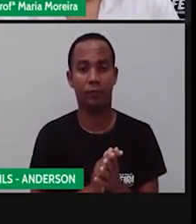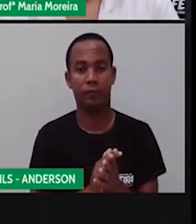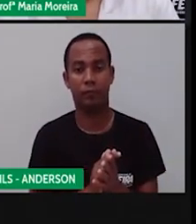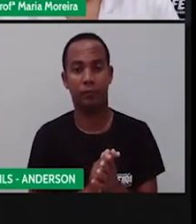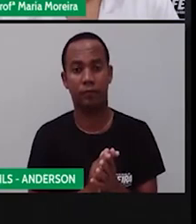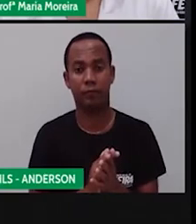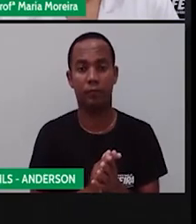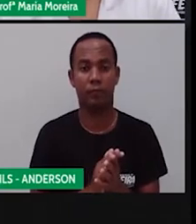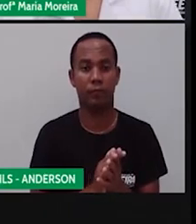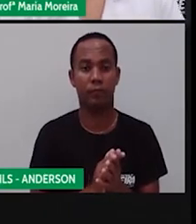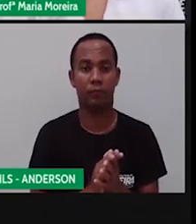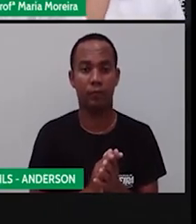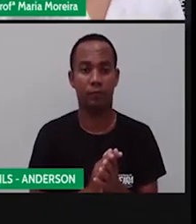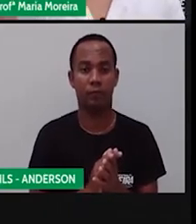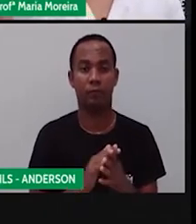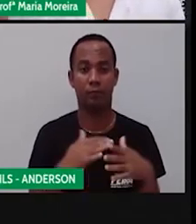aqui.